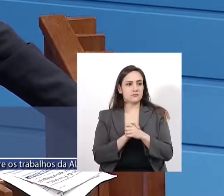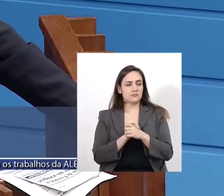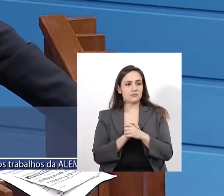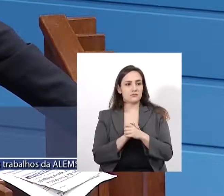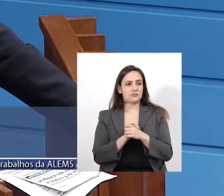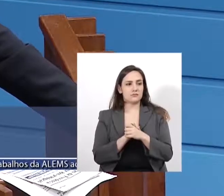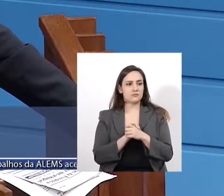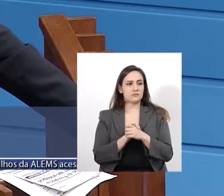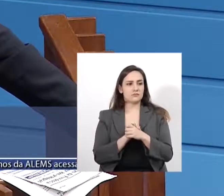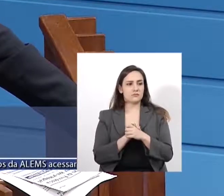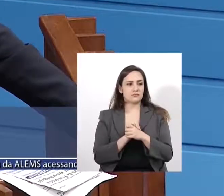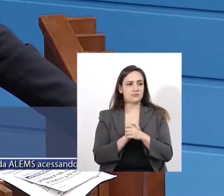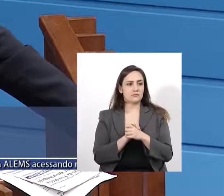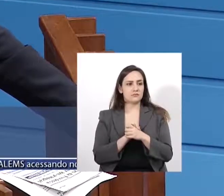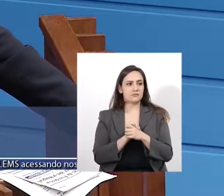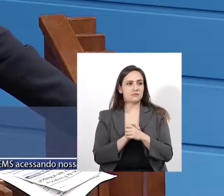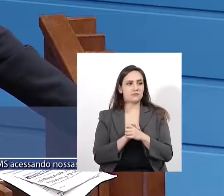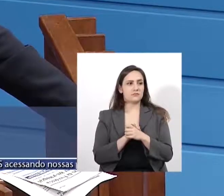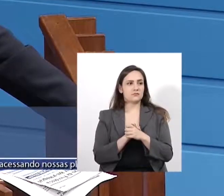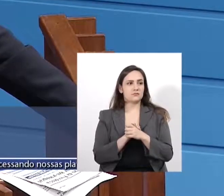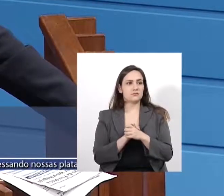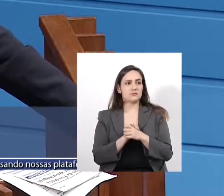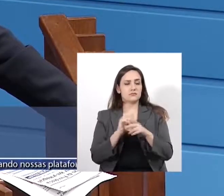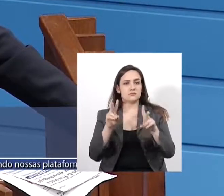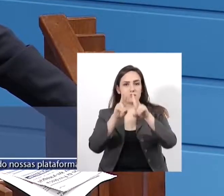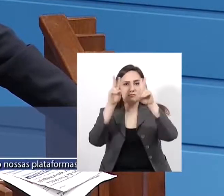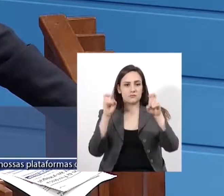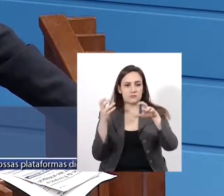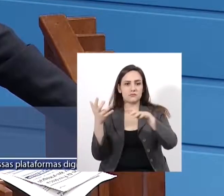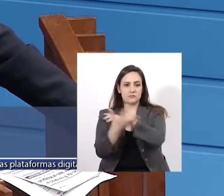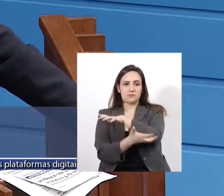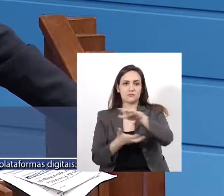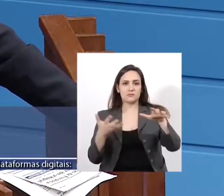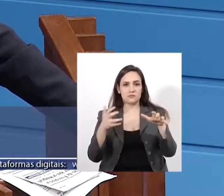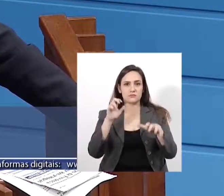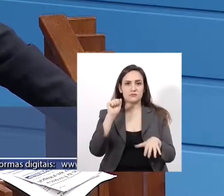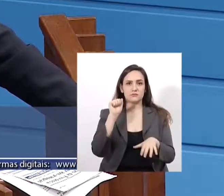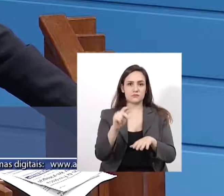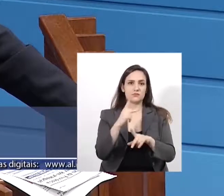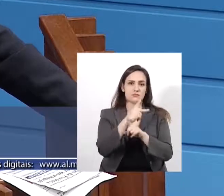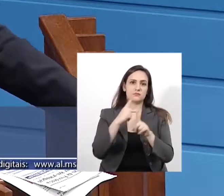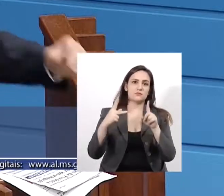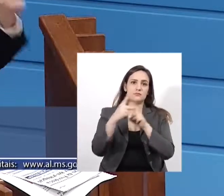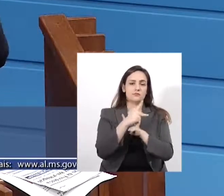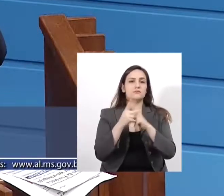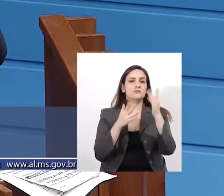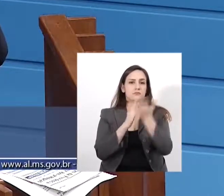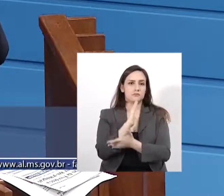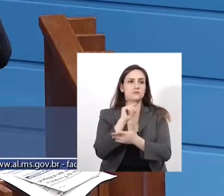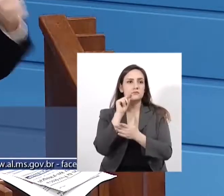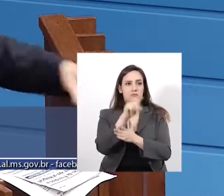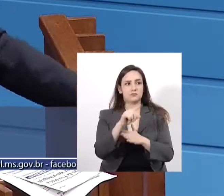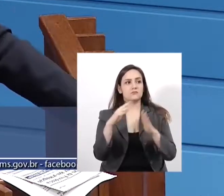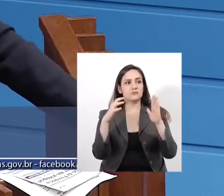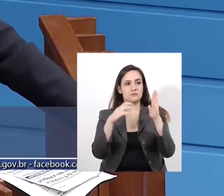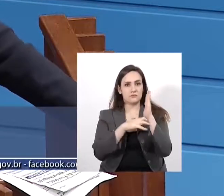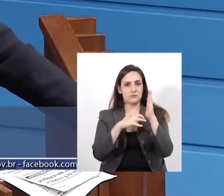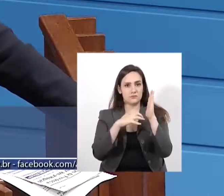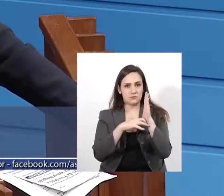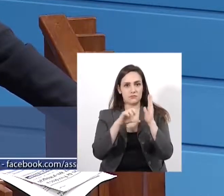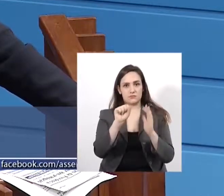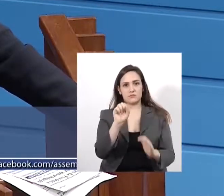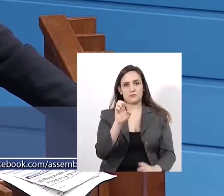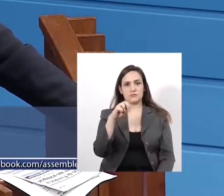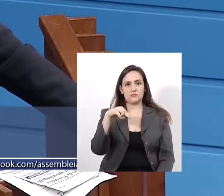a questão da reforma da Previdência que acabou de ser aprovada no Senado Federal.